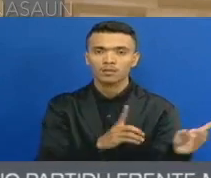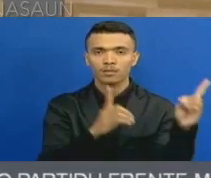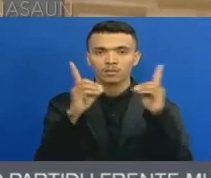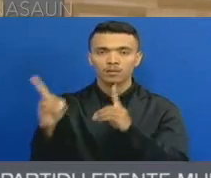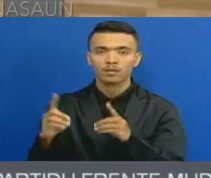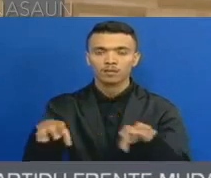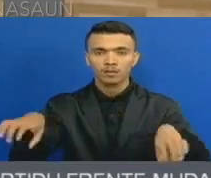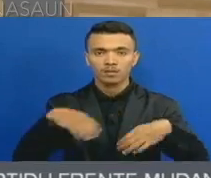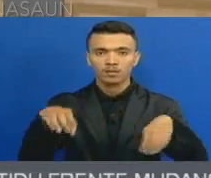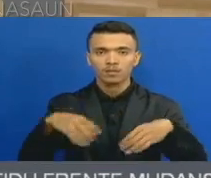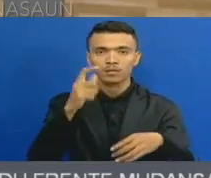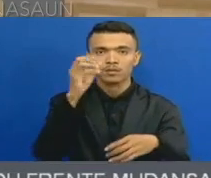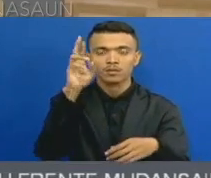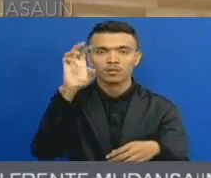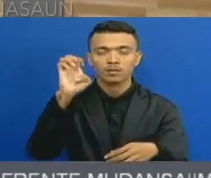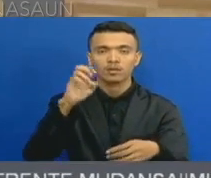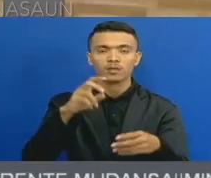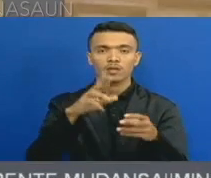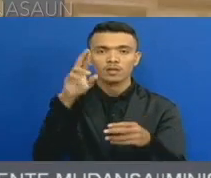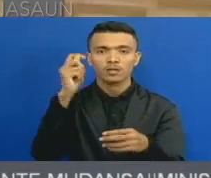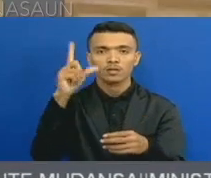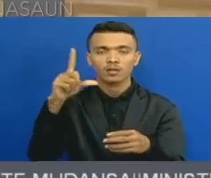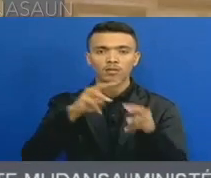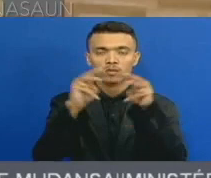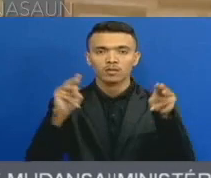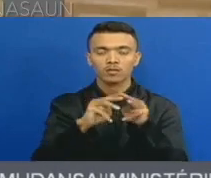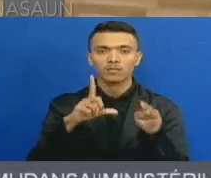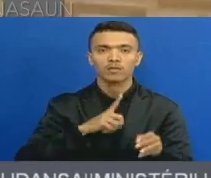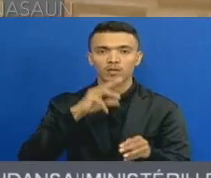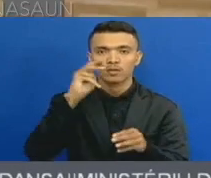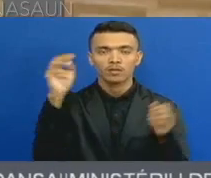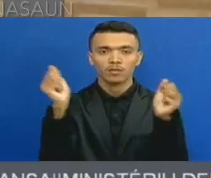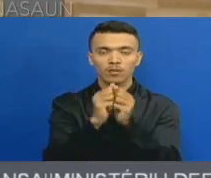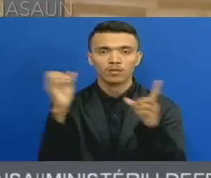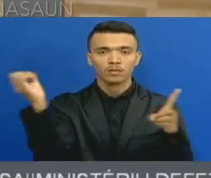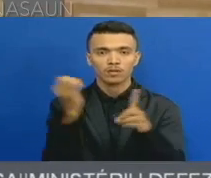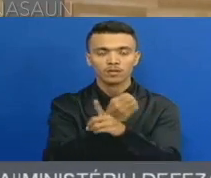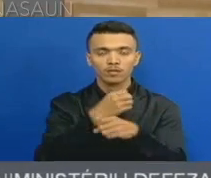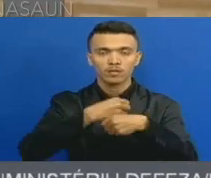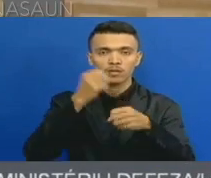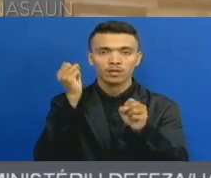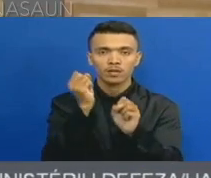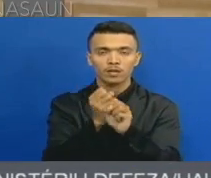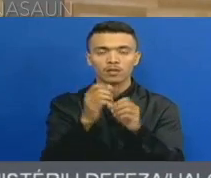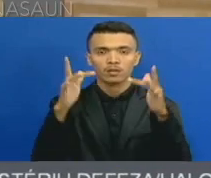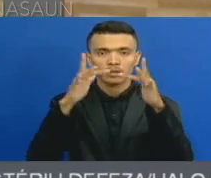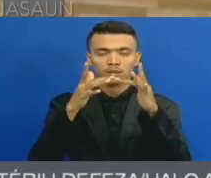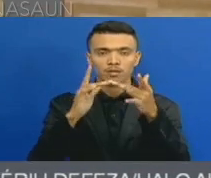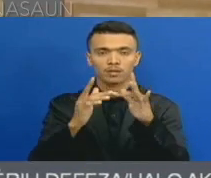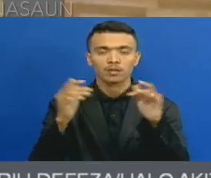Implementação do projeto Torre RTTLEP e município Lauten, objetivo, autoproduz sistema de